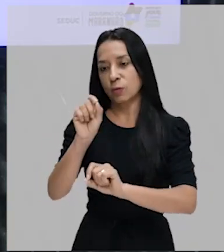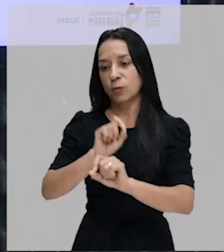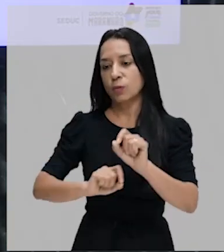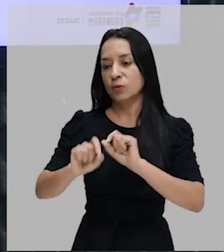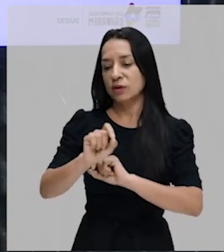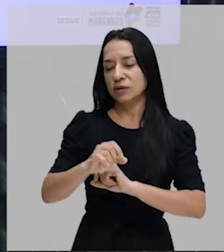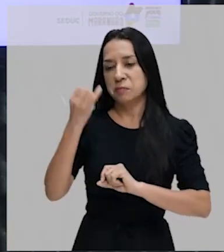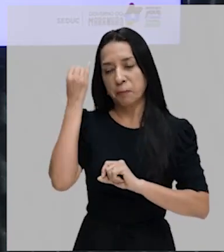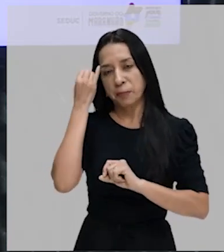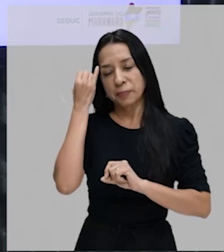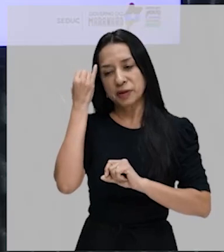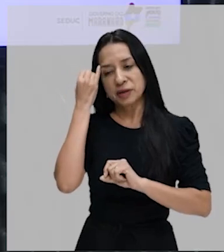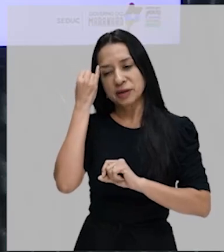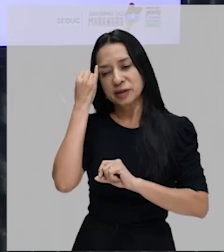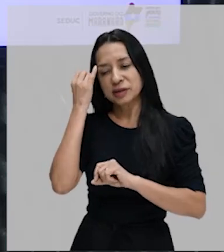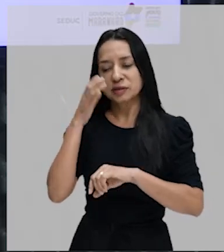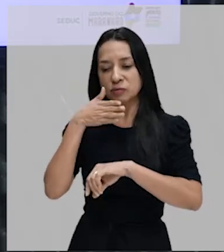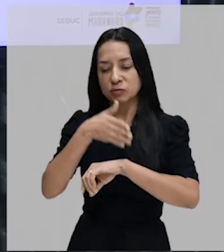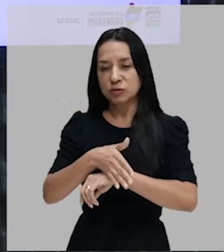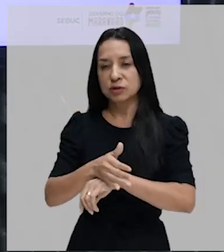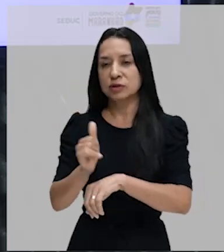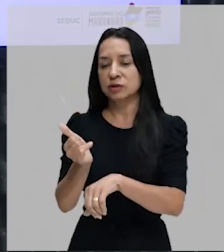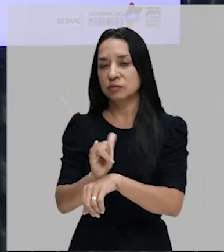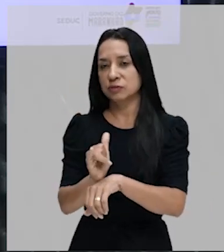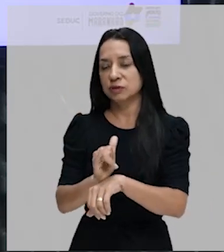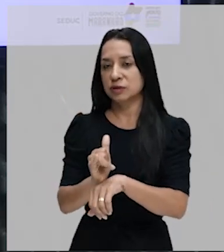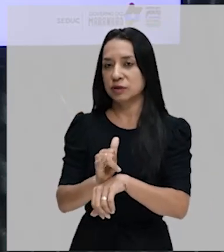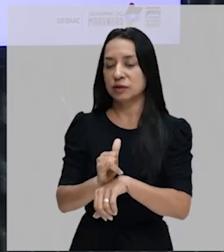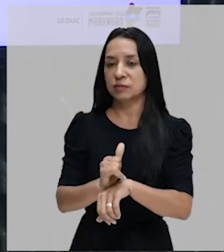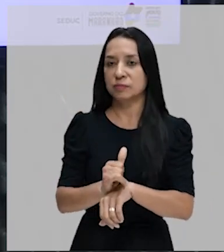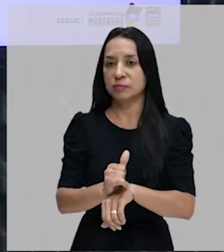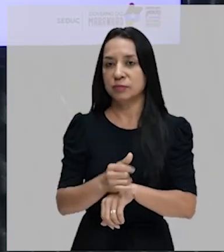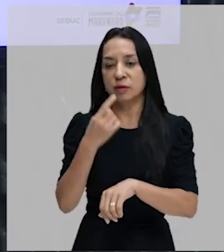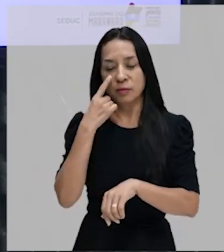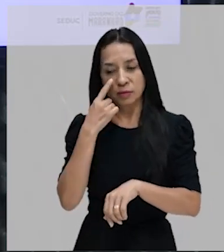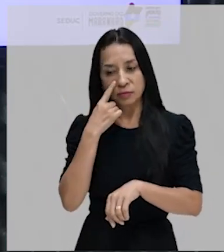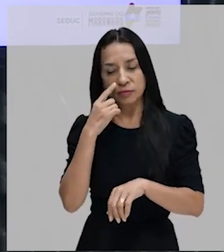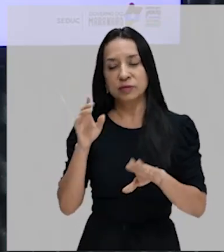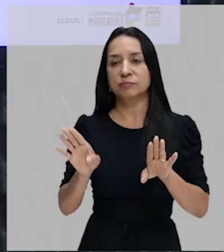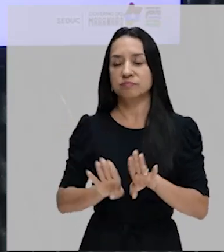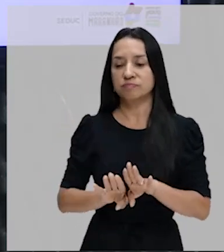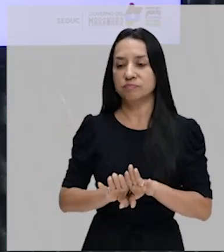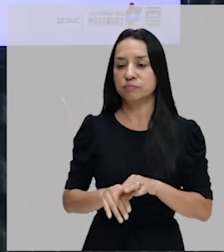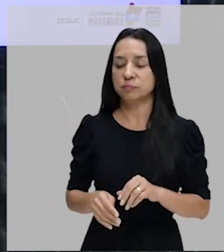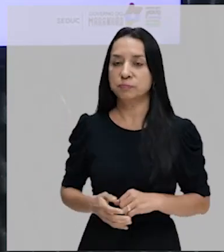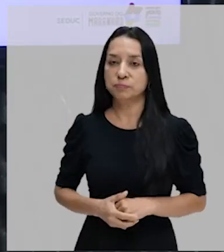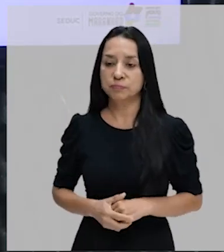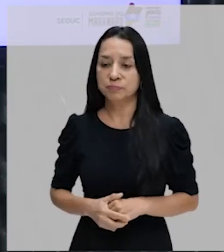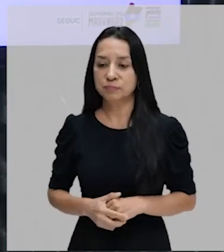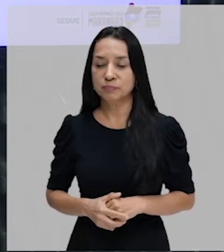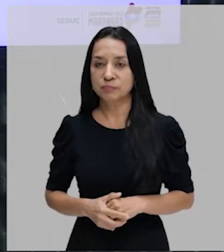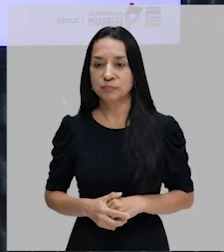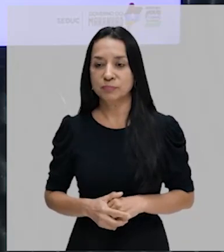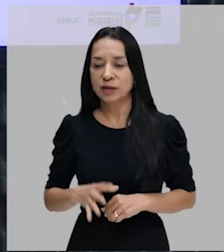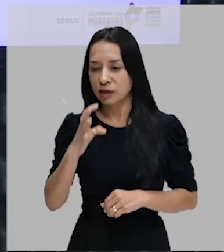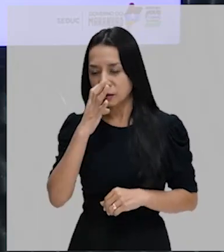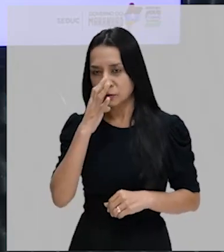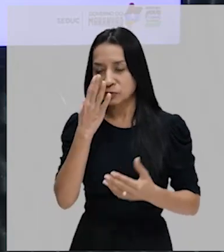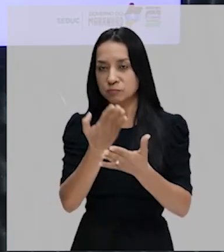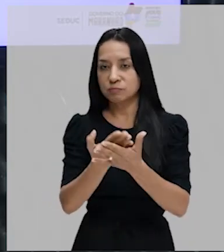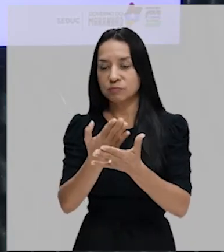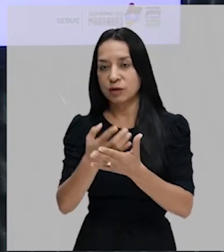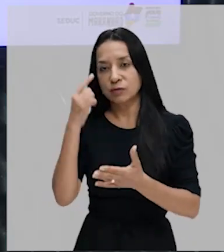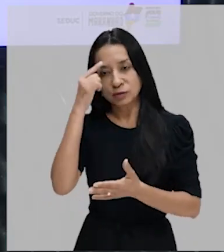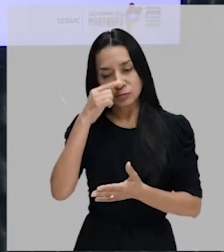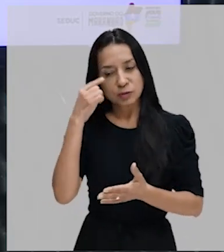ficam com preguicinha de ir lá no Instagram, de abrir o arquivo, tá? Para ver, então, e quer assistir a aula de espanhol, é